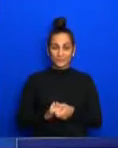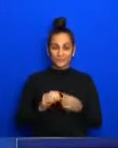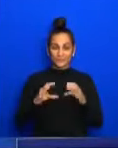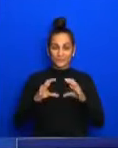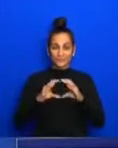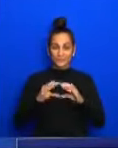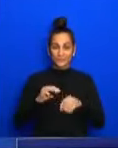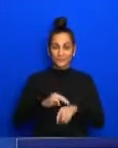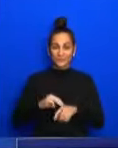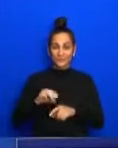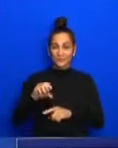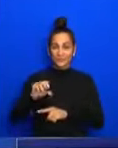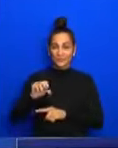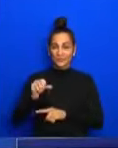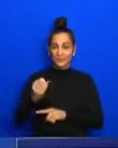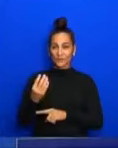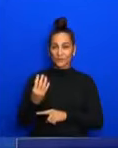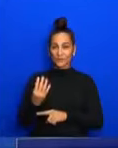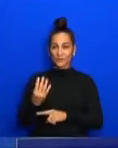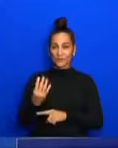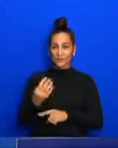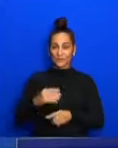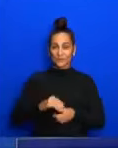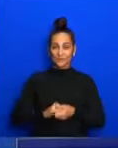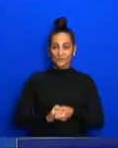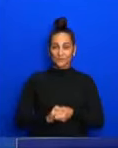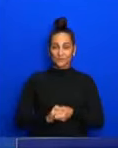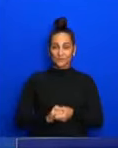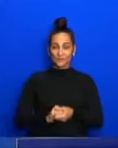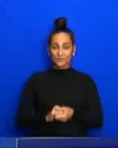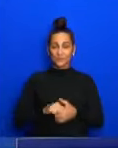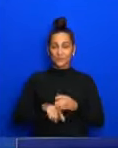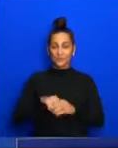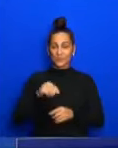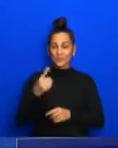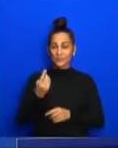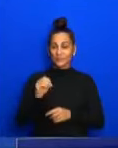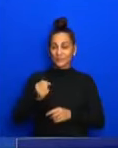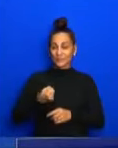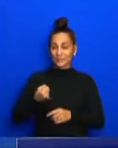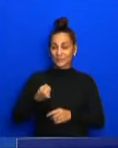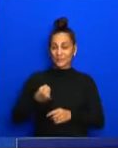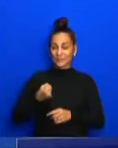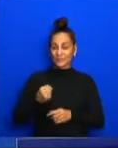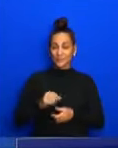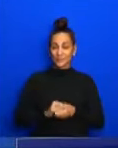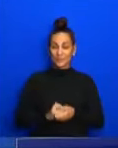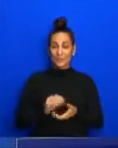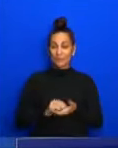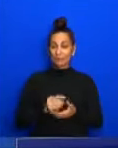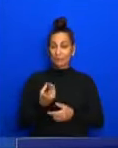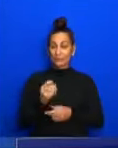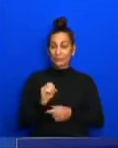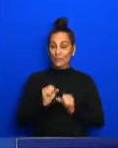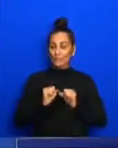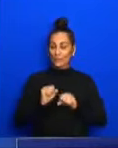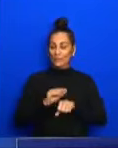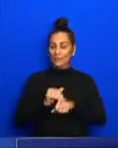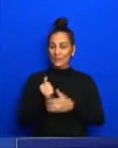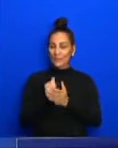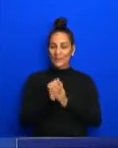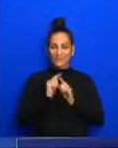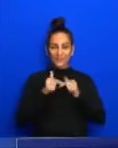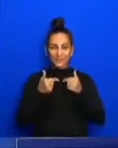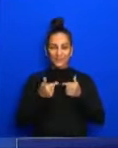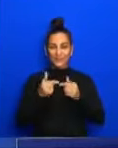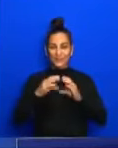Bola marrom 94. Marrom número 94. Foram sorteados 10 números. Faltam 10. Pode